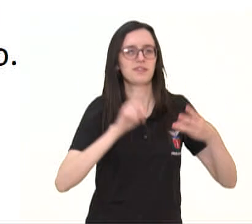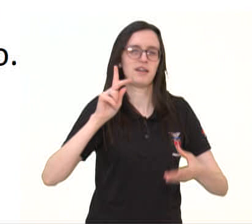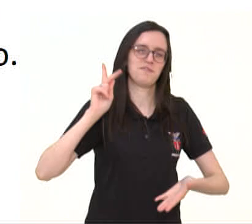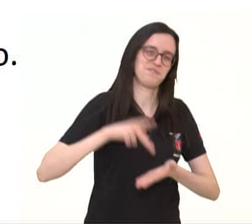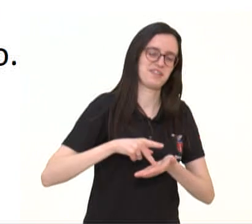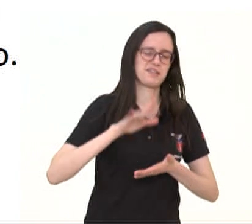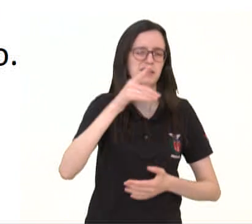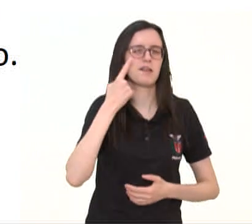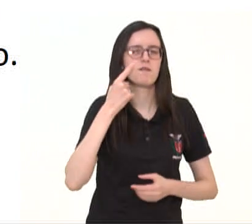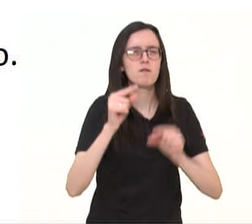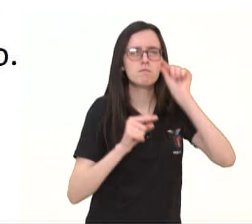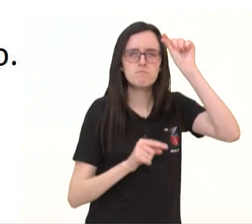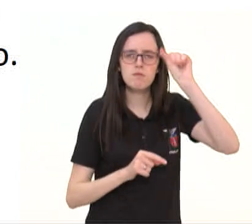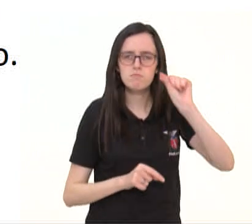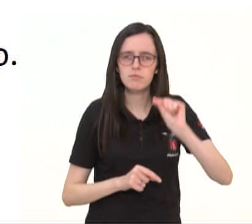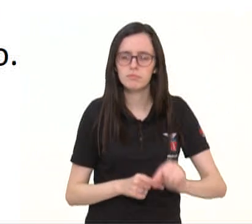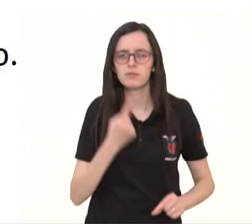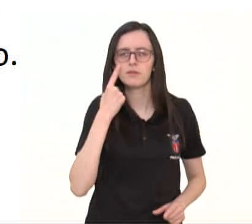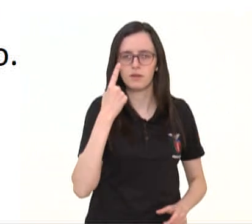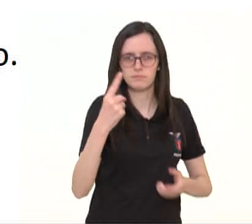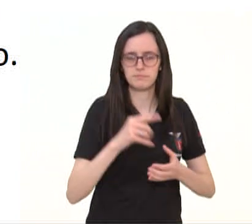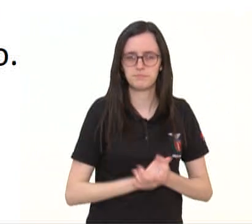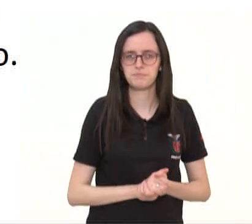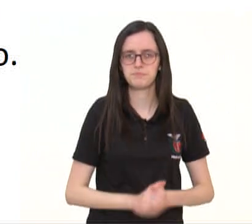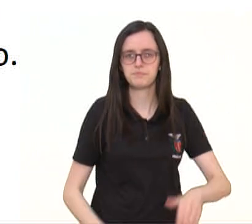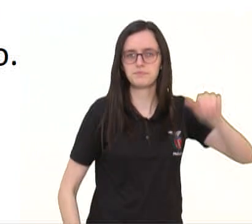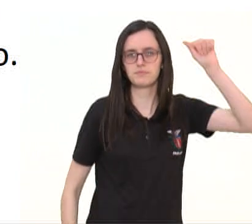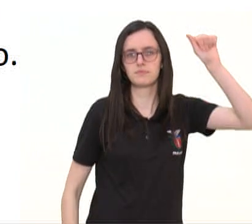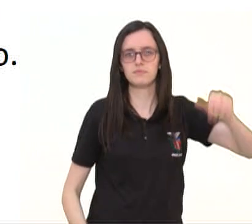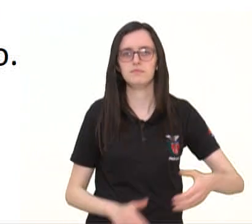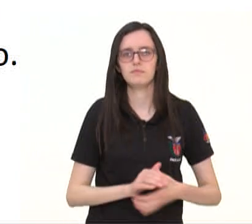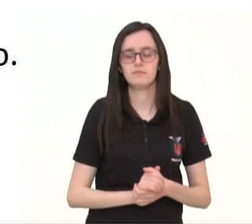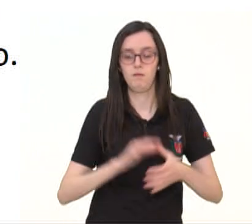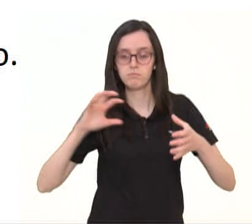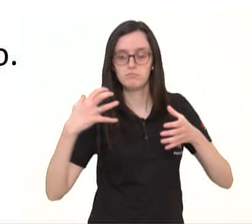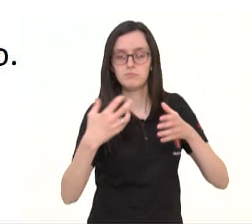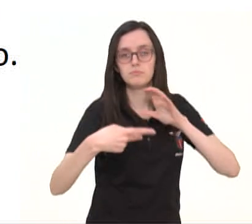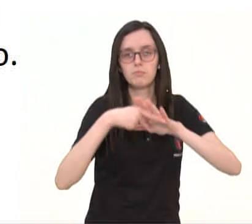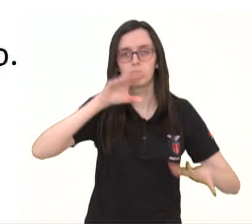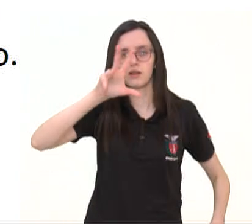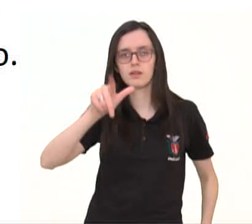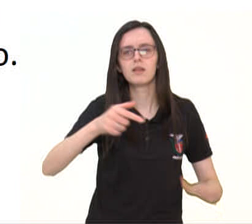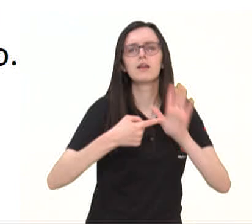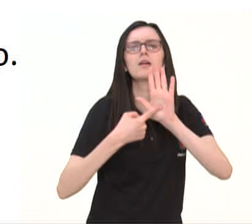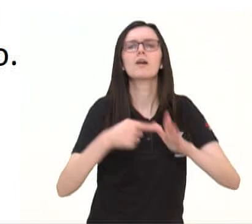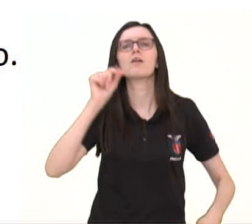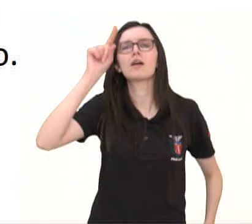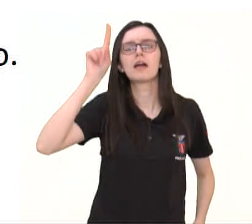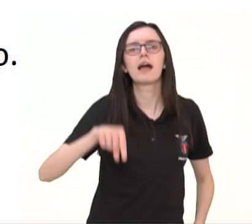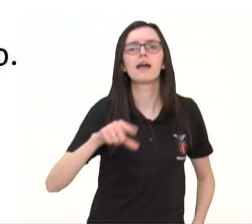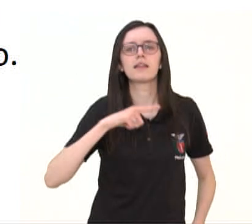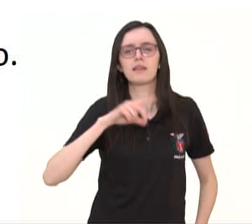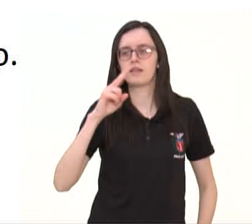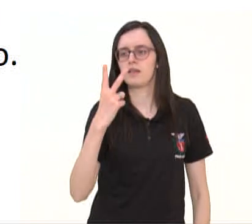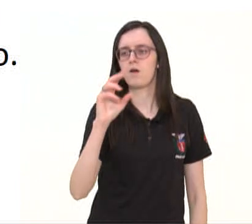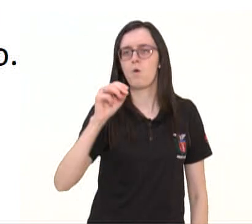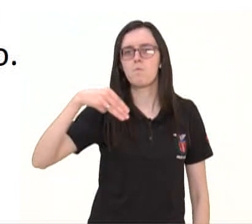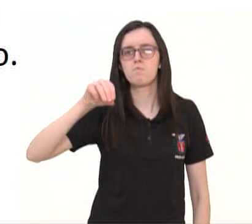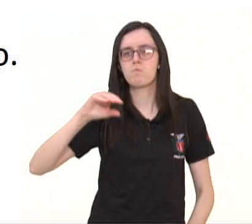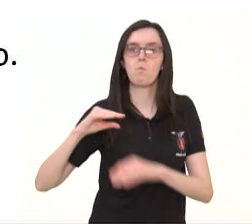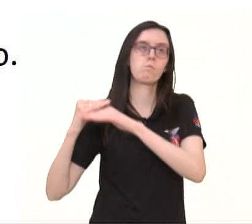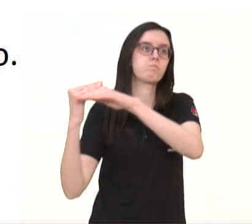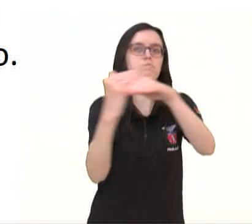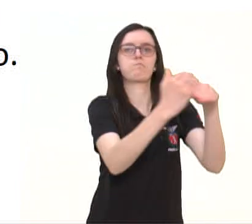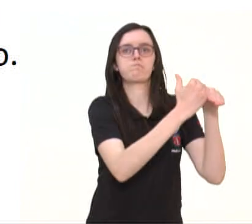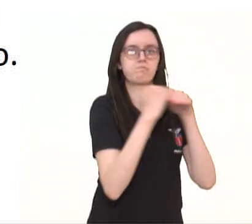um pouquinho de cada uma? Letra A. O continente africano apresenta uma homogeneidade quanto à sua cultura.